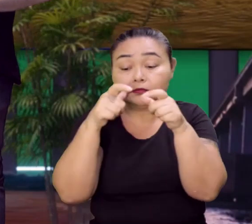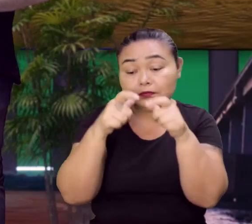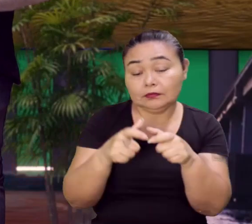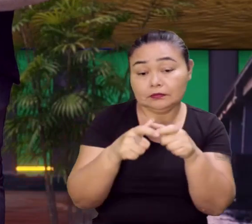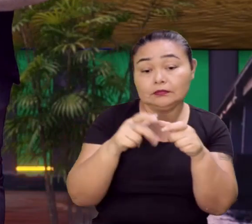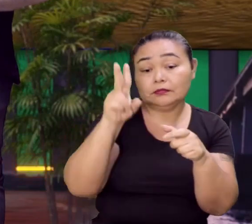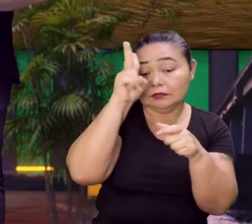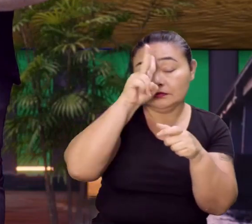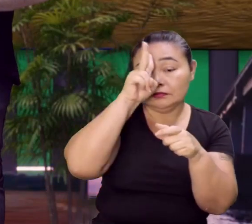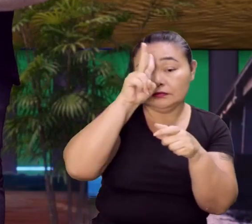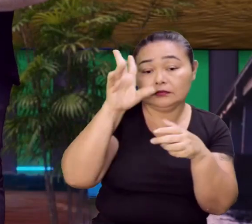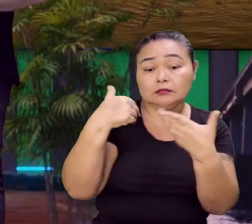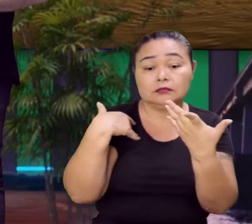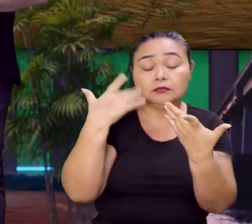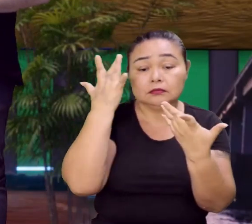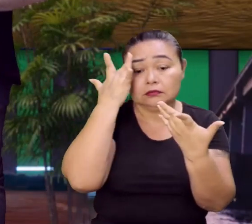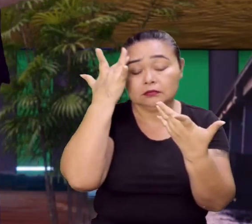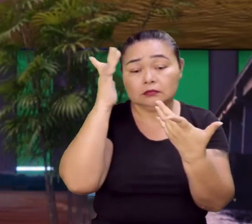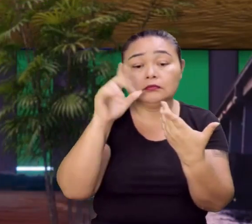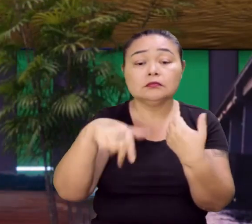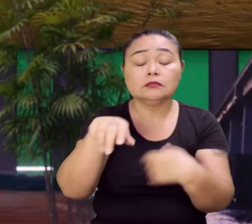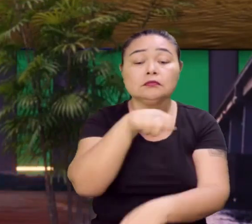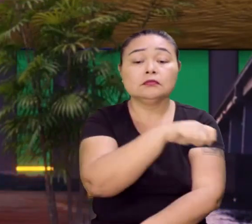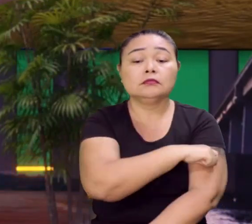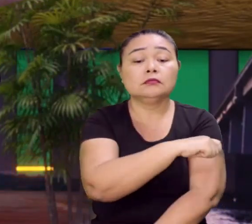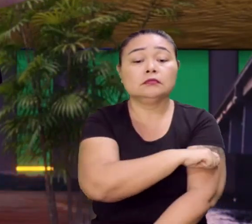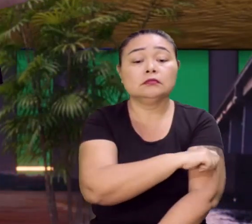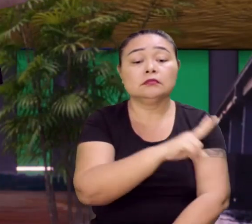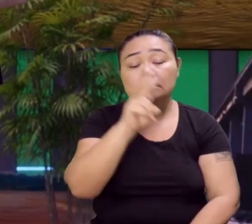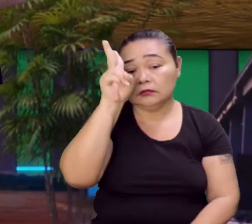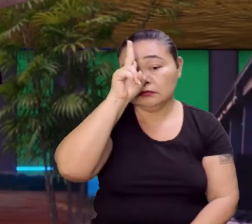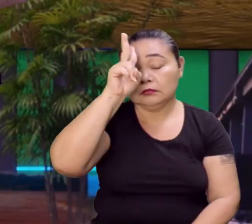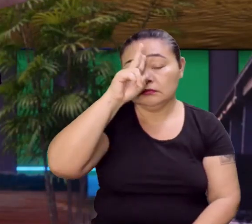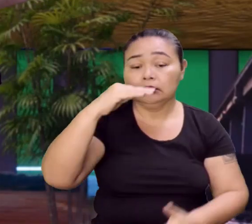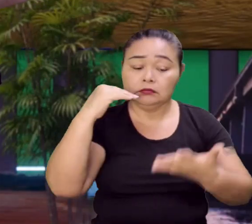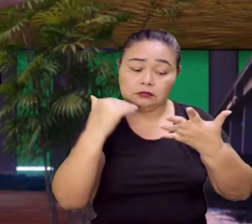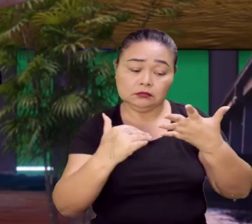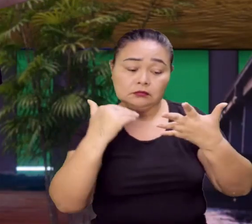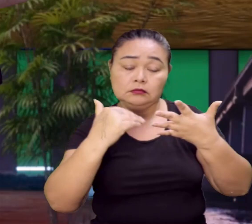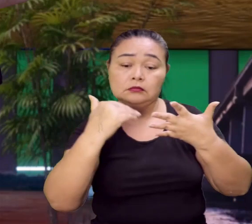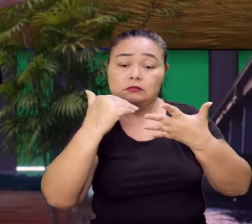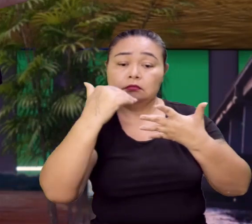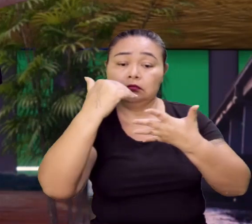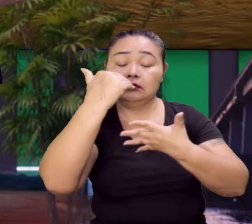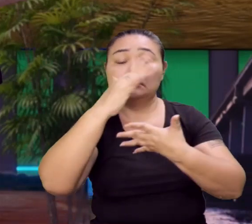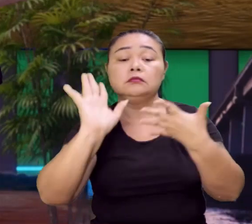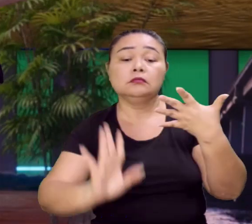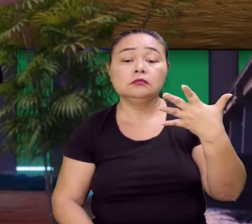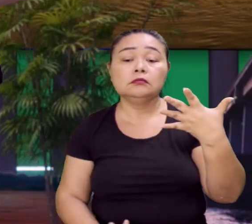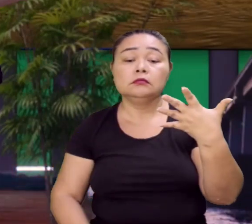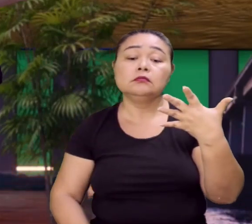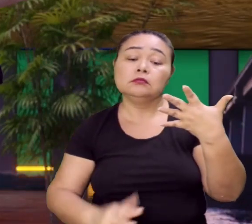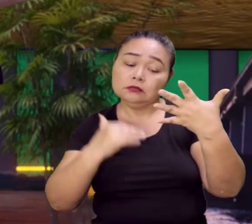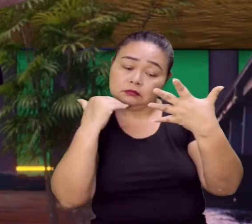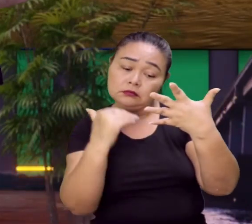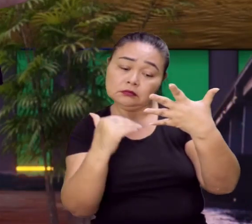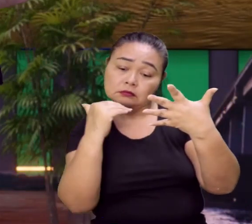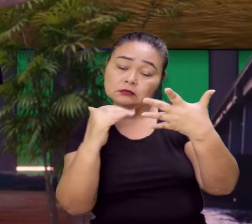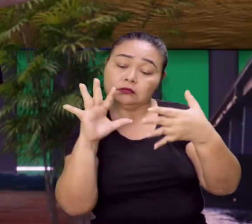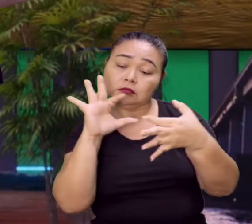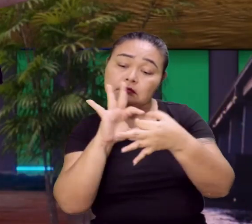Só relembrando, né? Não sabemos que o aluno já sabe, Rogério, mas só relembrar a hierarquia, né? O que essa palavra quer dizer? Vamos lá. Hierarquia